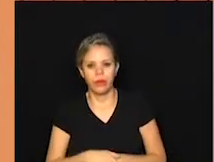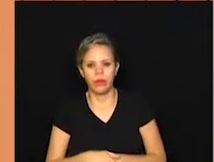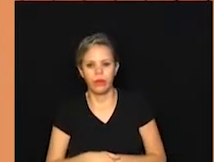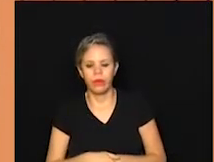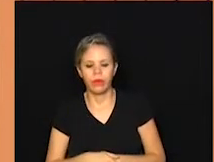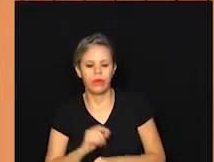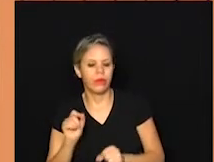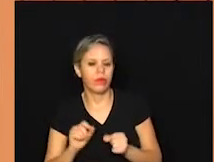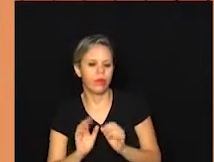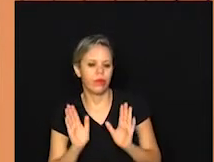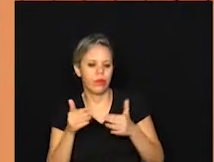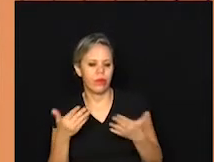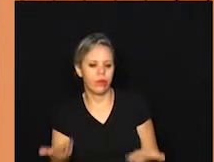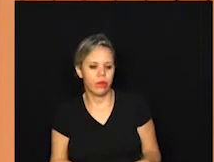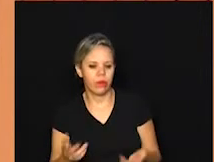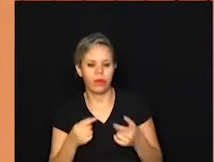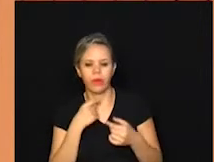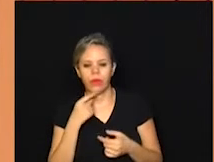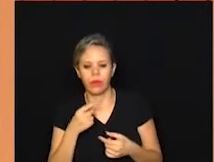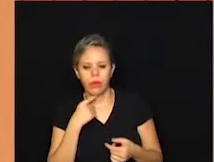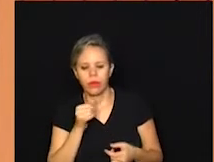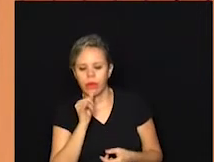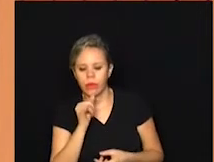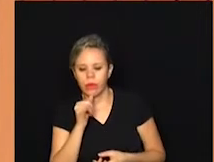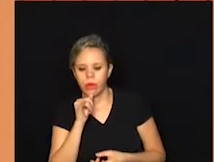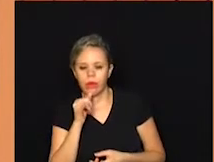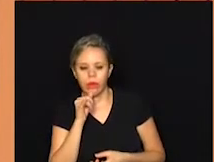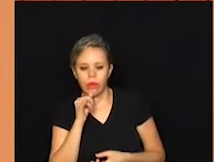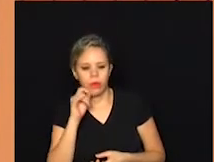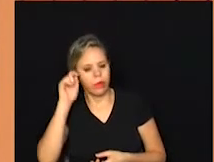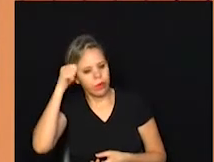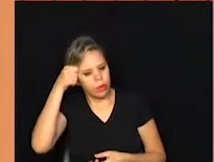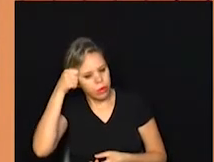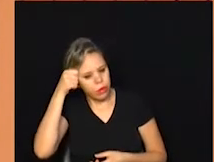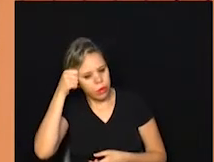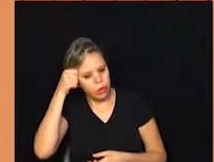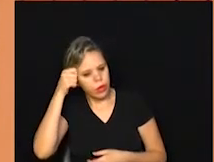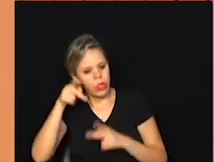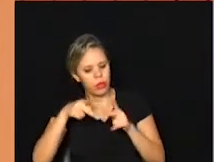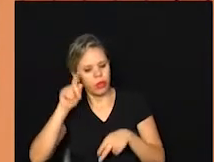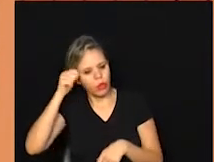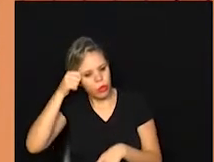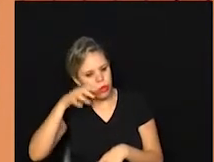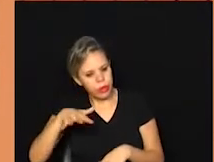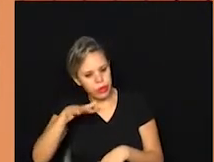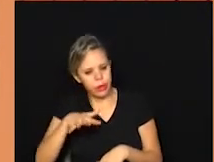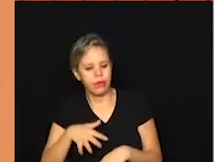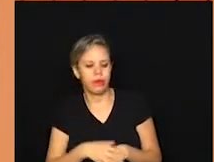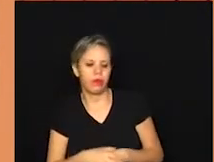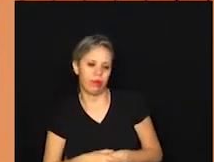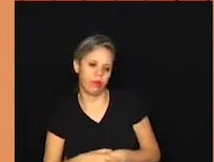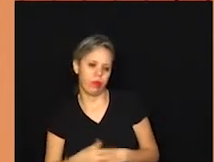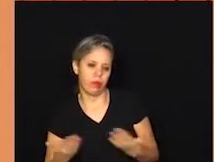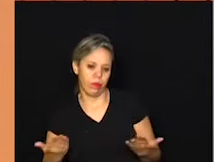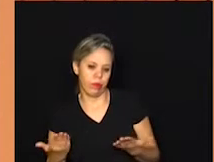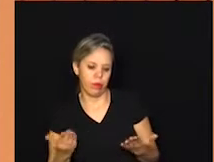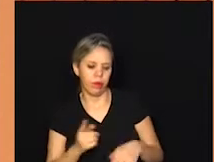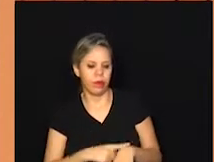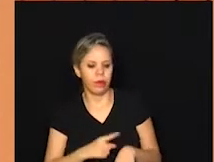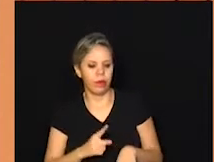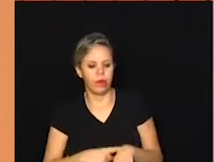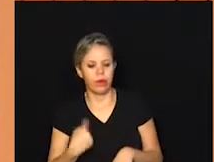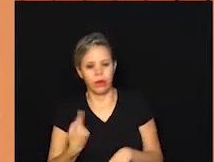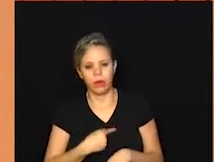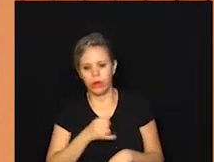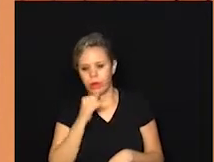E que foque nas questões da negritude, né? Então, que nesse momento, o que